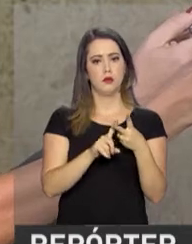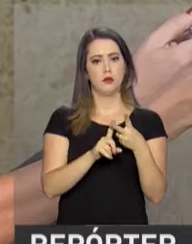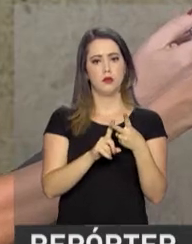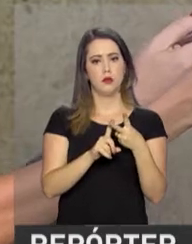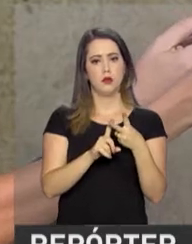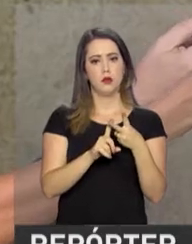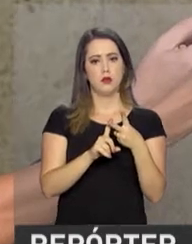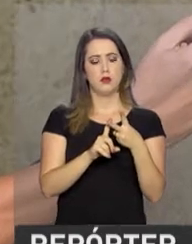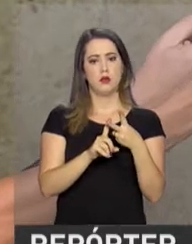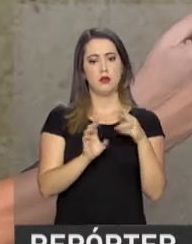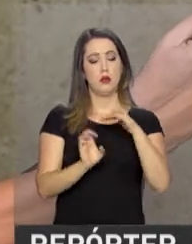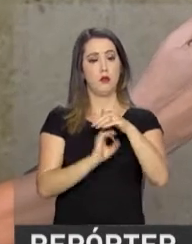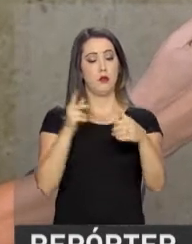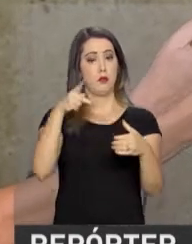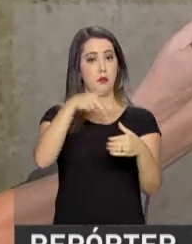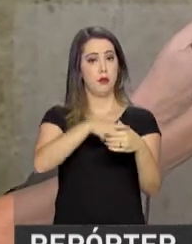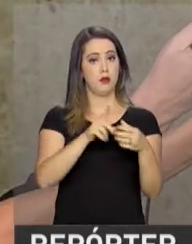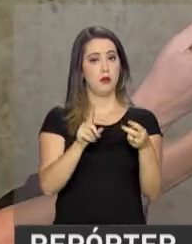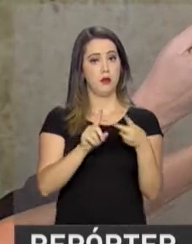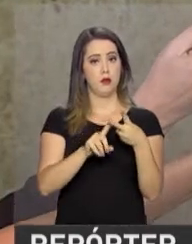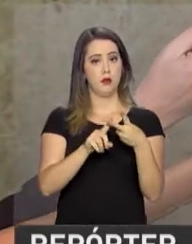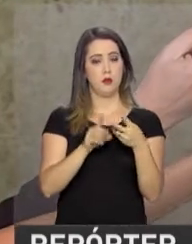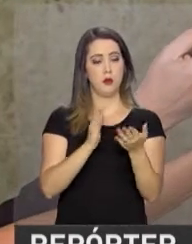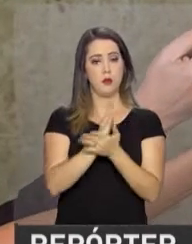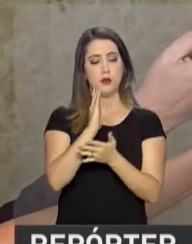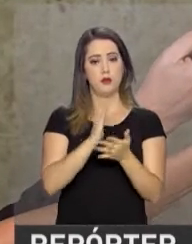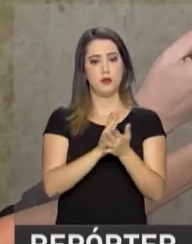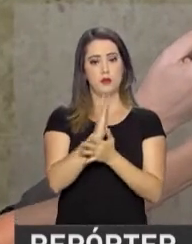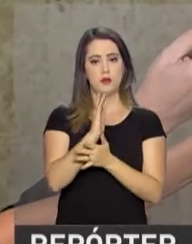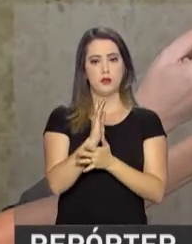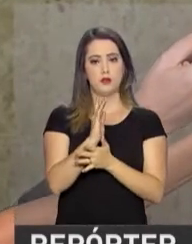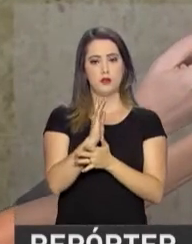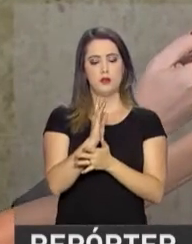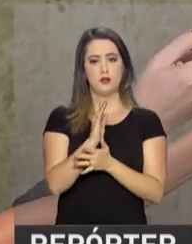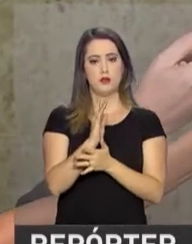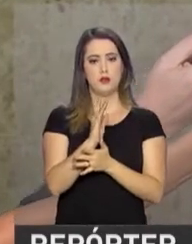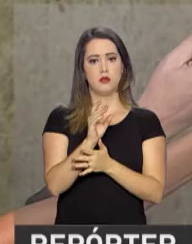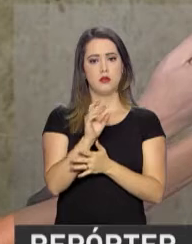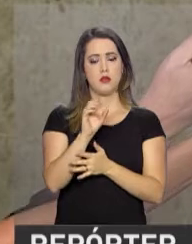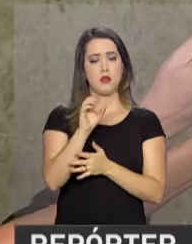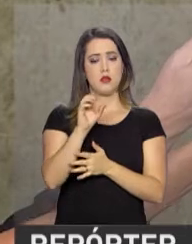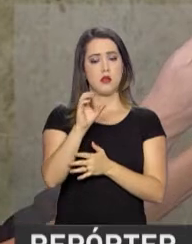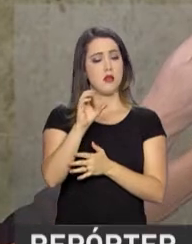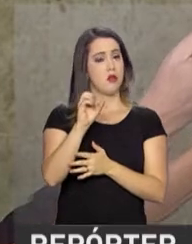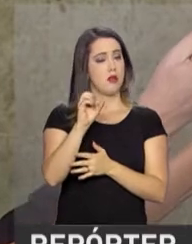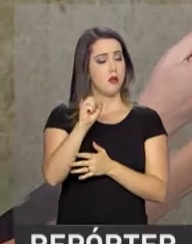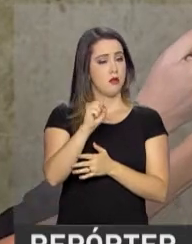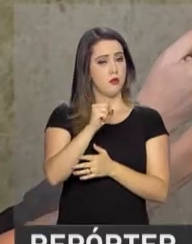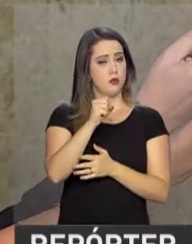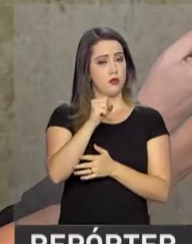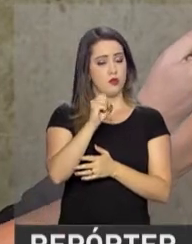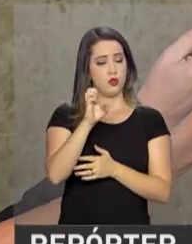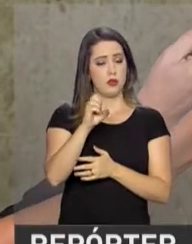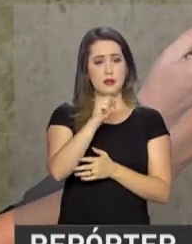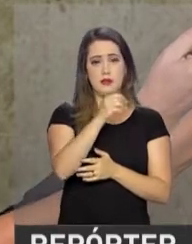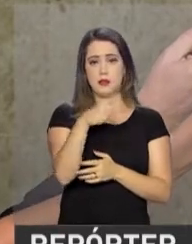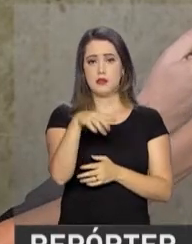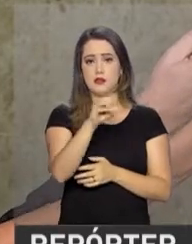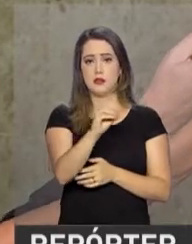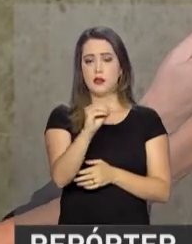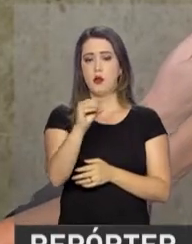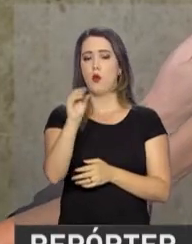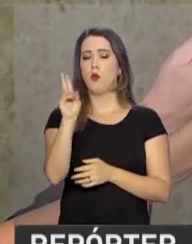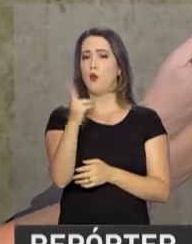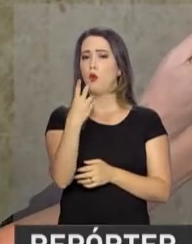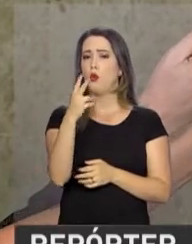aprovação da possibilidade de cessão onerosa o sensor oneroso e a desestatização são